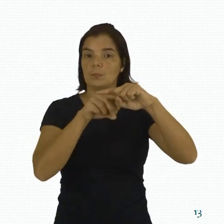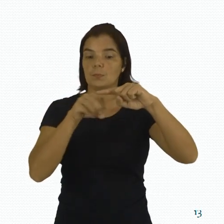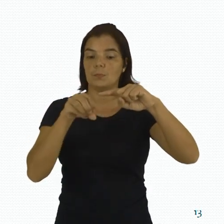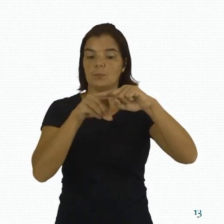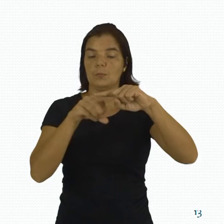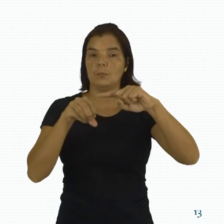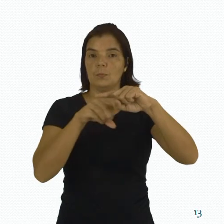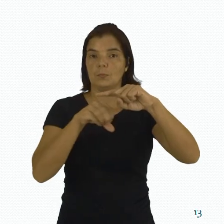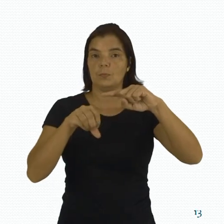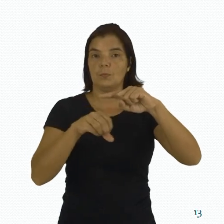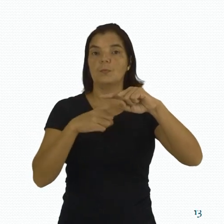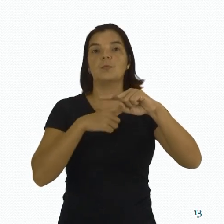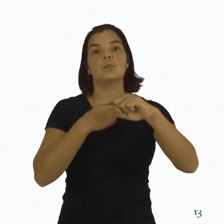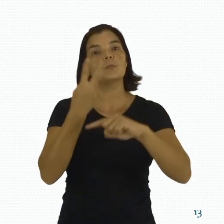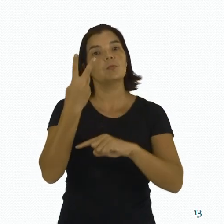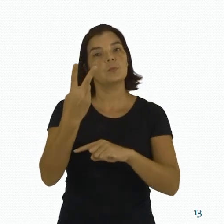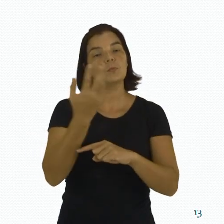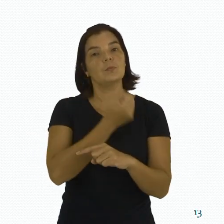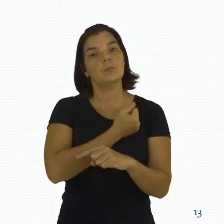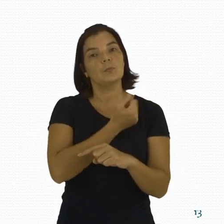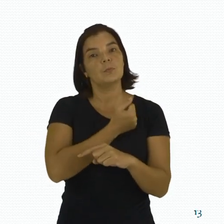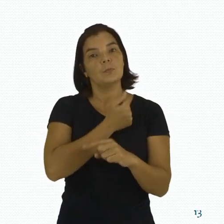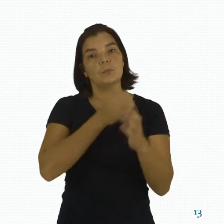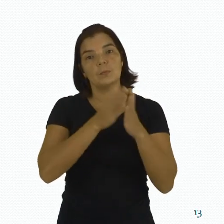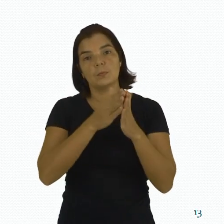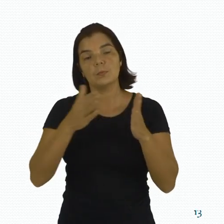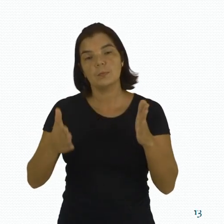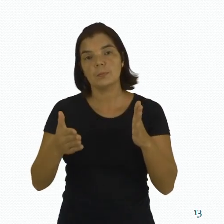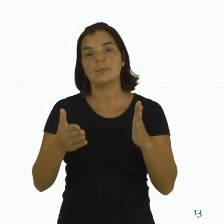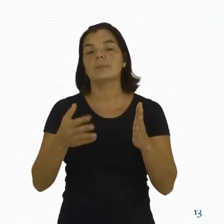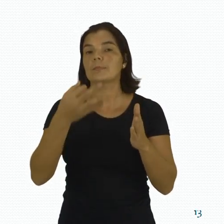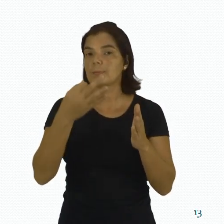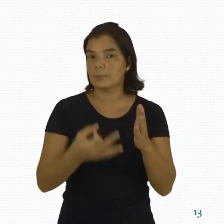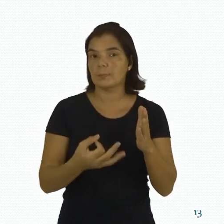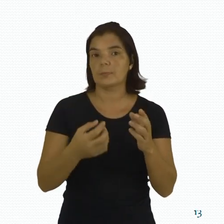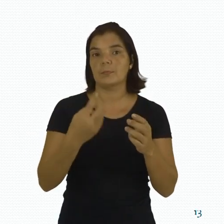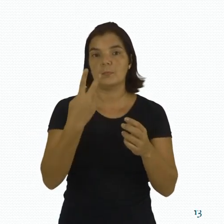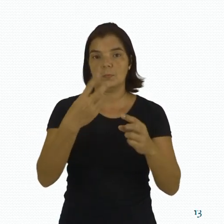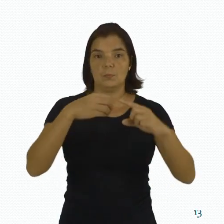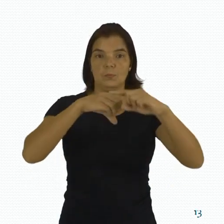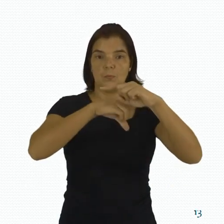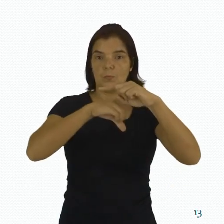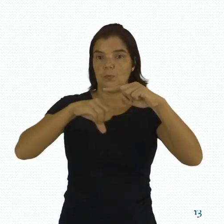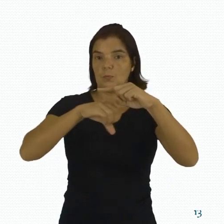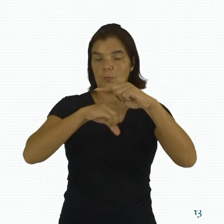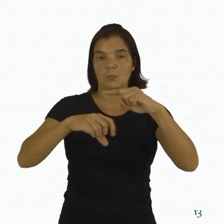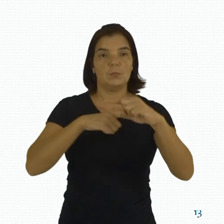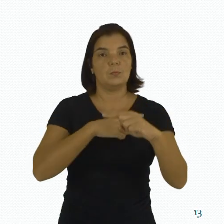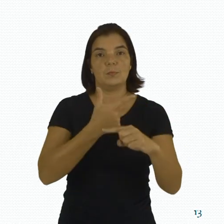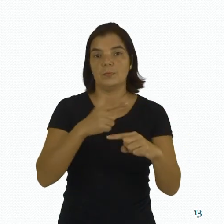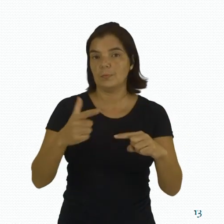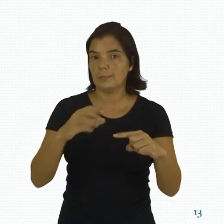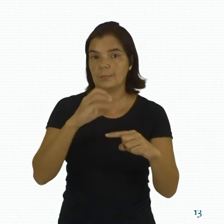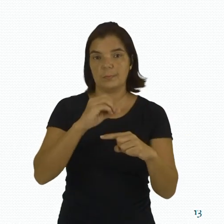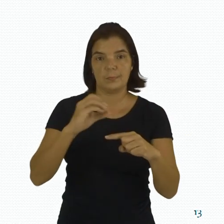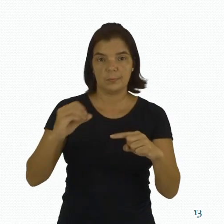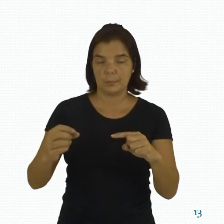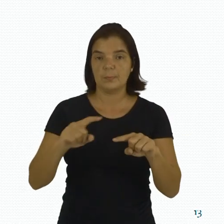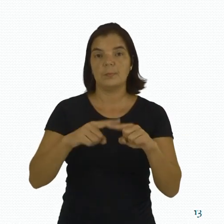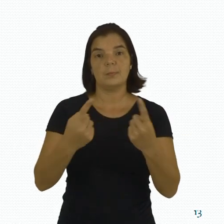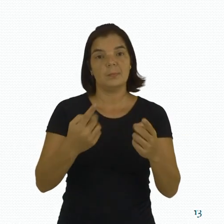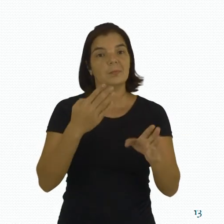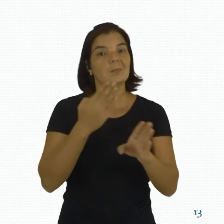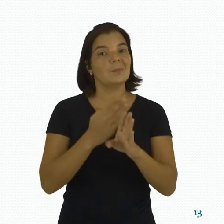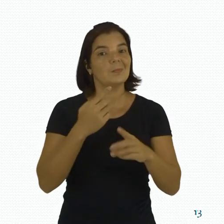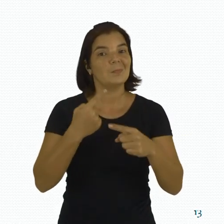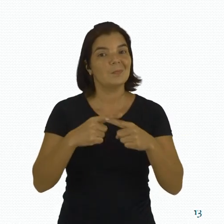99, porque nós temos dois algarismos que formam o período, certo? Então, colocamos 2,9. Repare que não vai ter zeros agora, porque nós estamos trabalhando